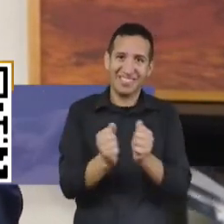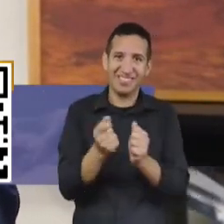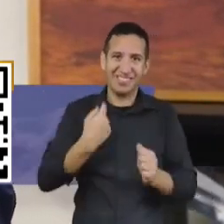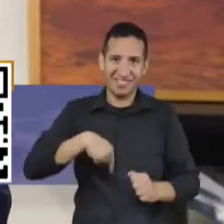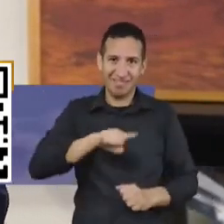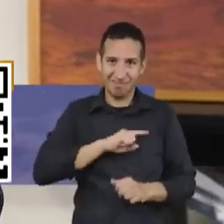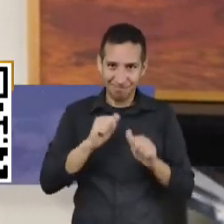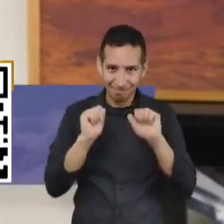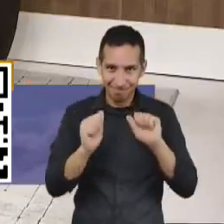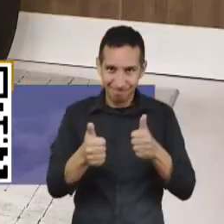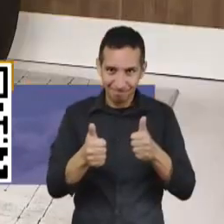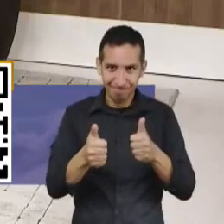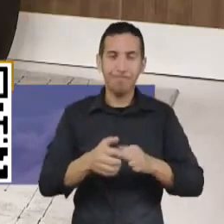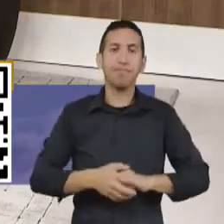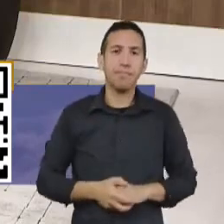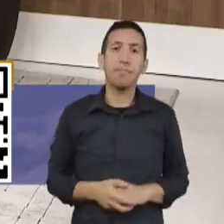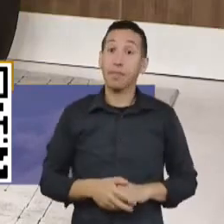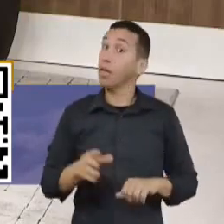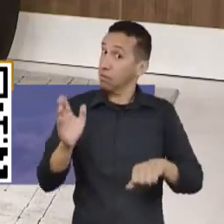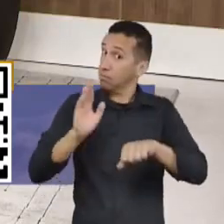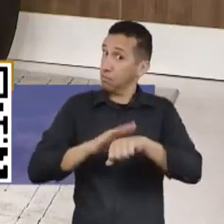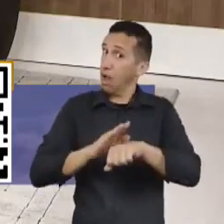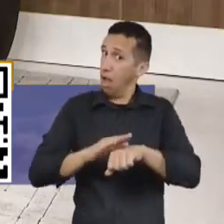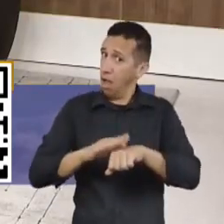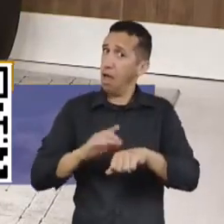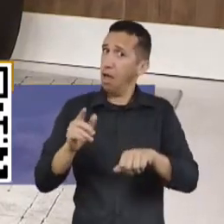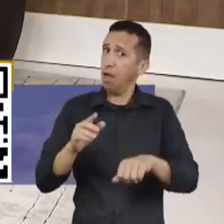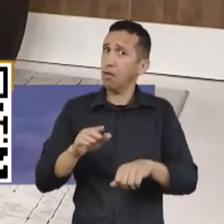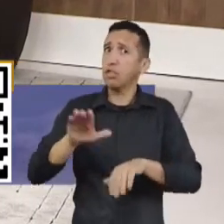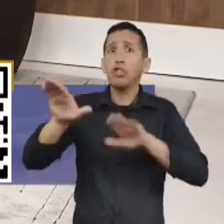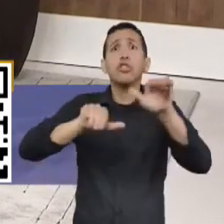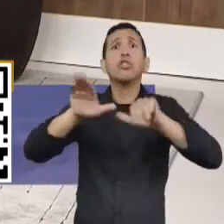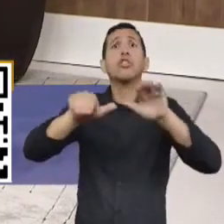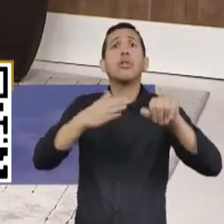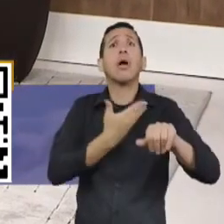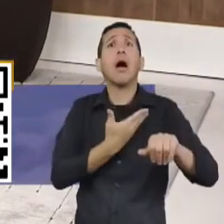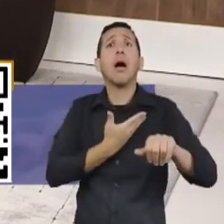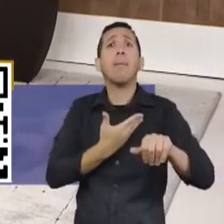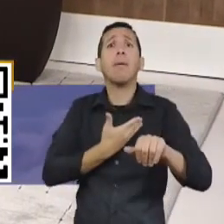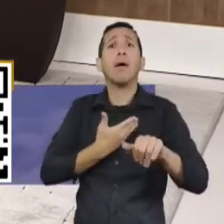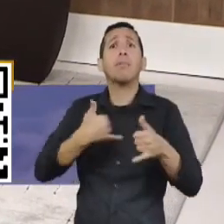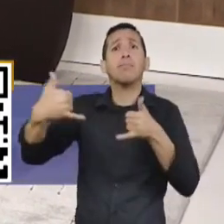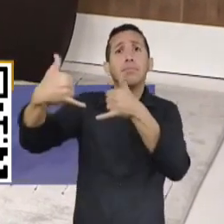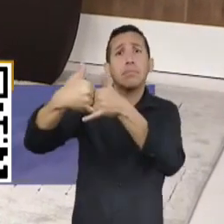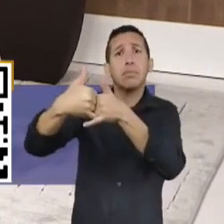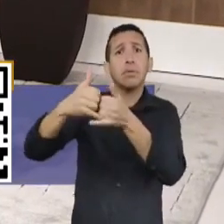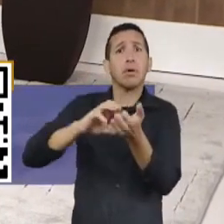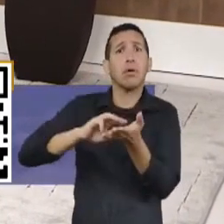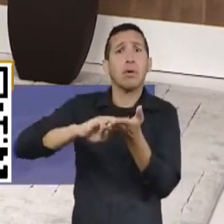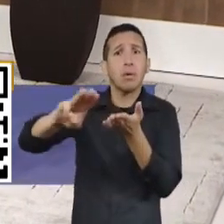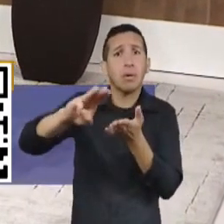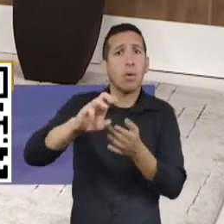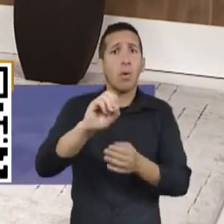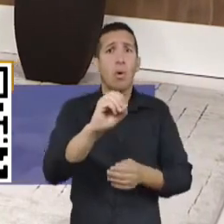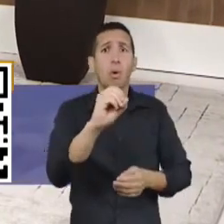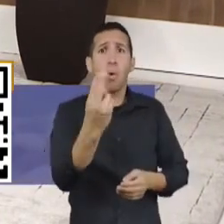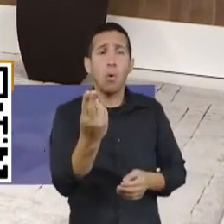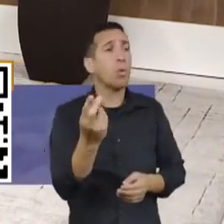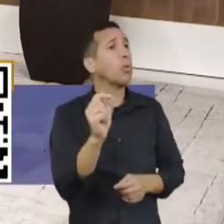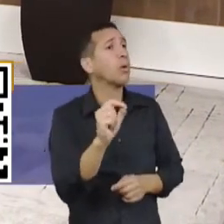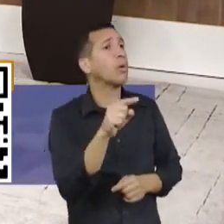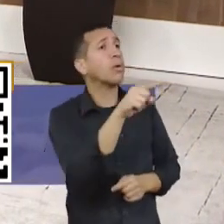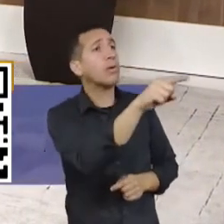conosco tá bom dá tempo chamar um amigo uma amiga por telefone por mensagem por rede social